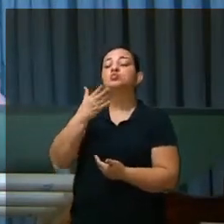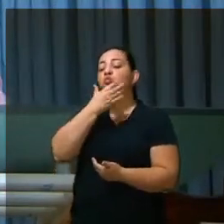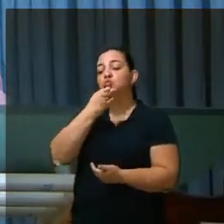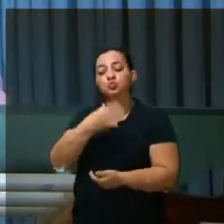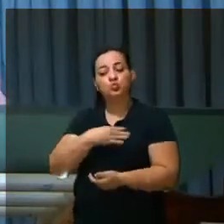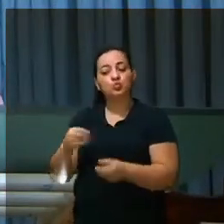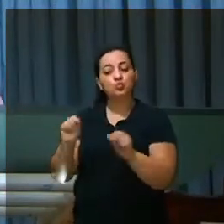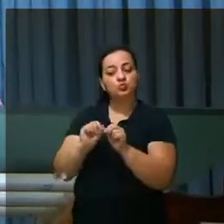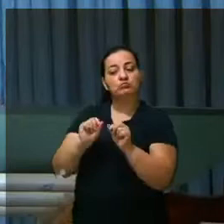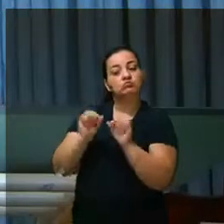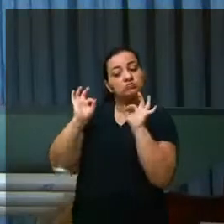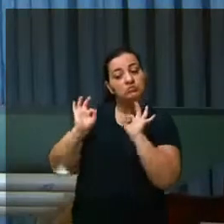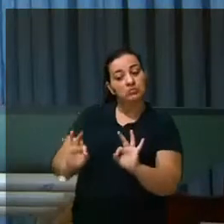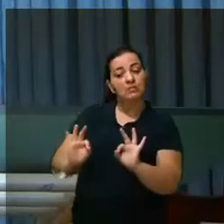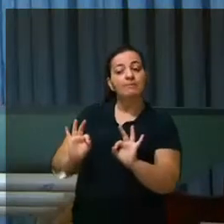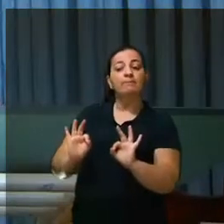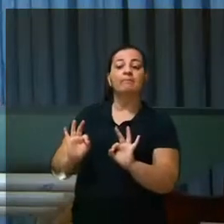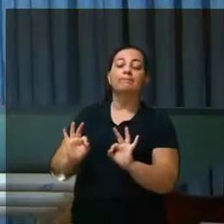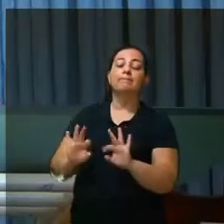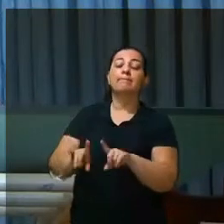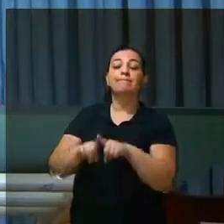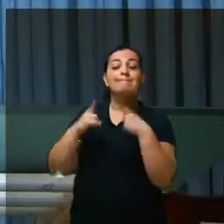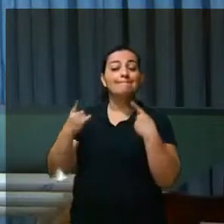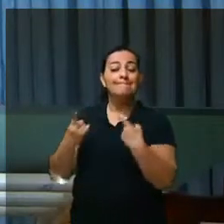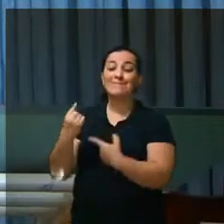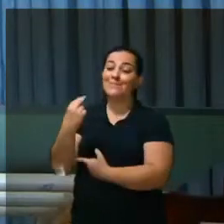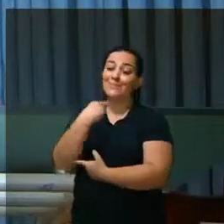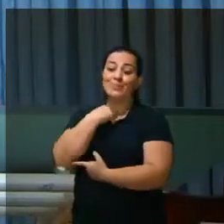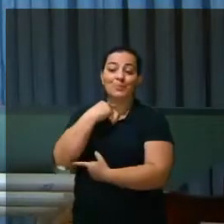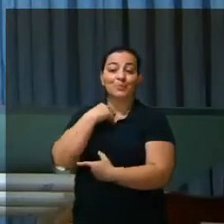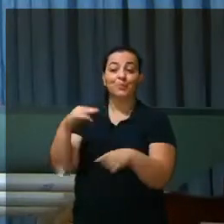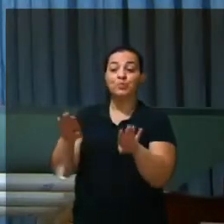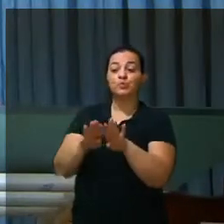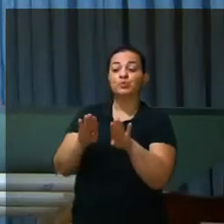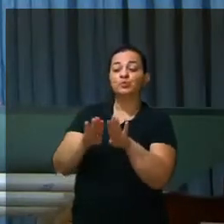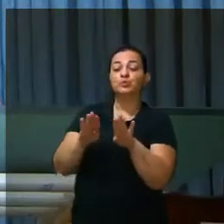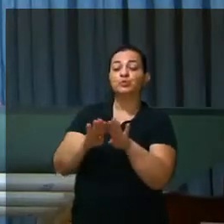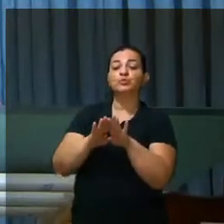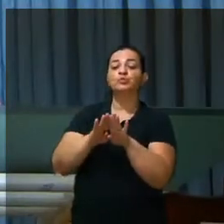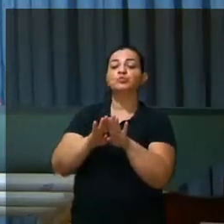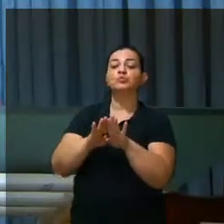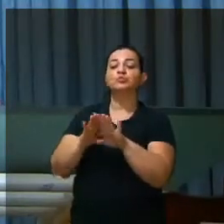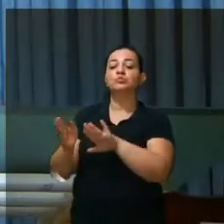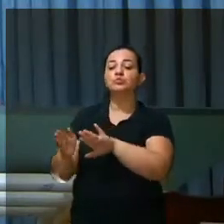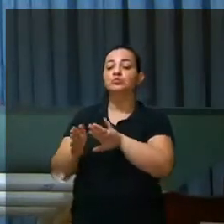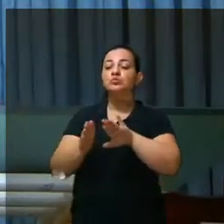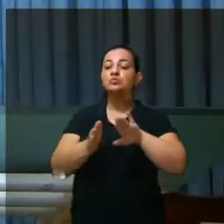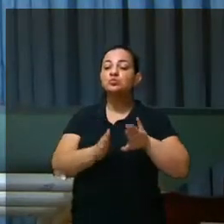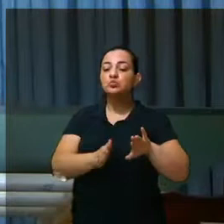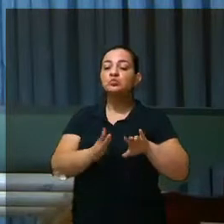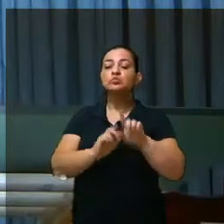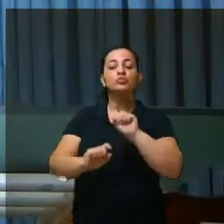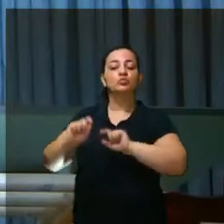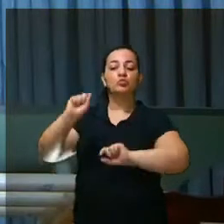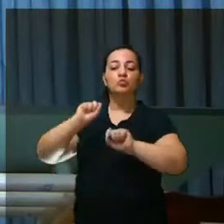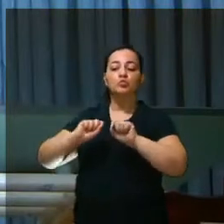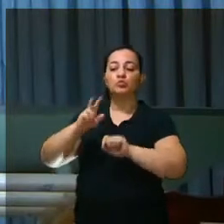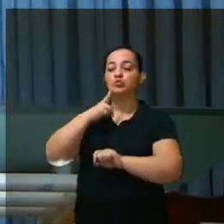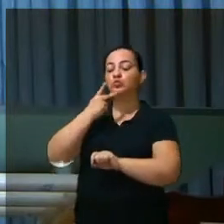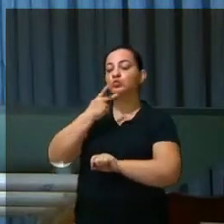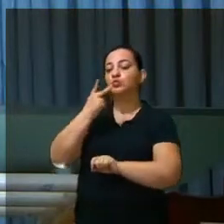ele está fazendo certo mas não pode também deixar de falar